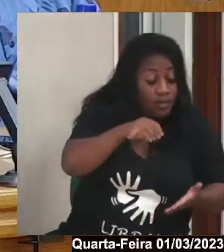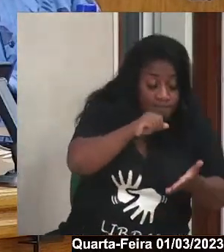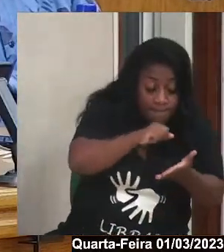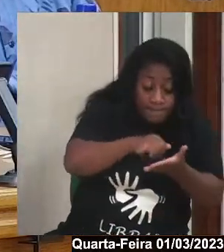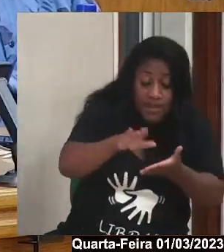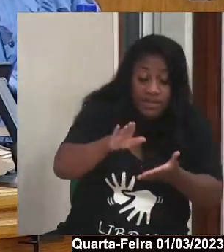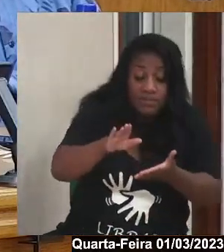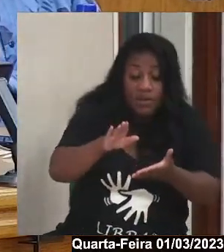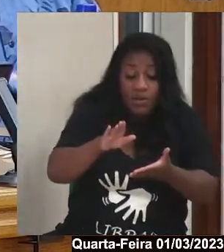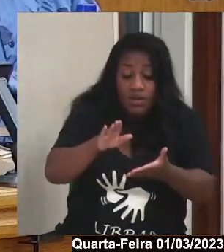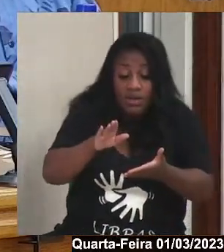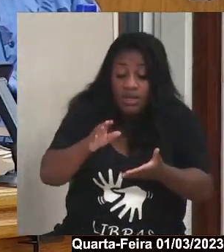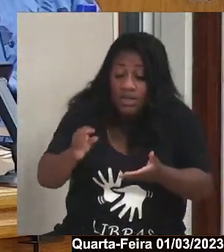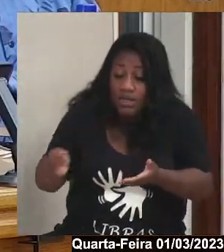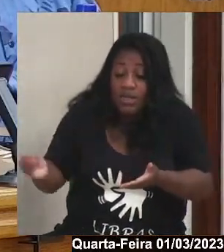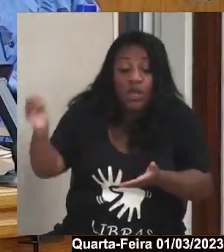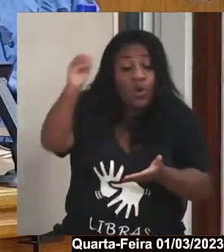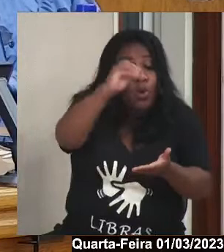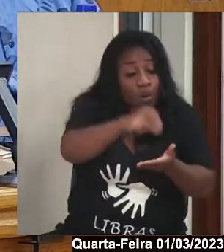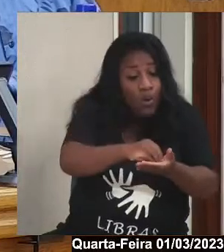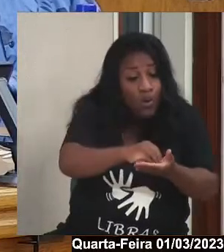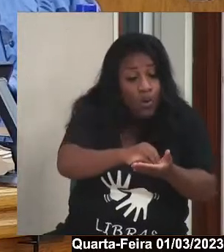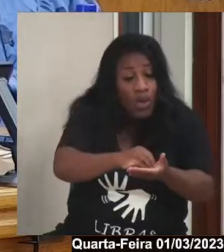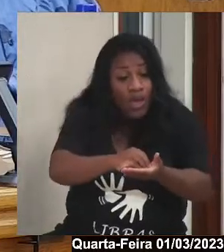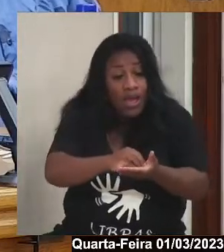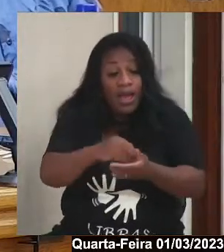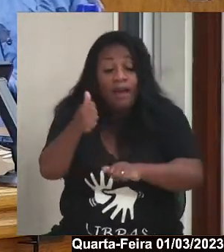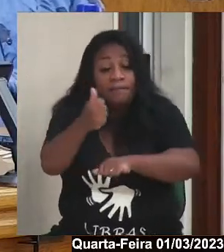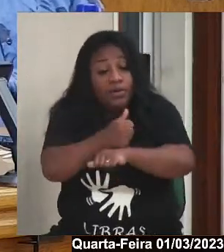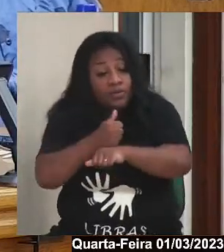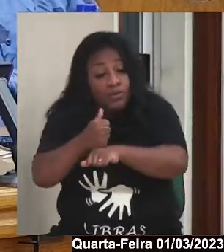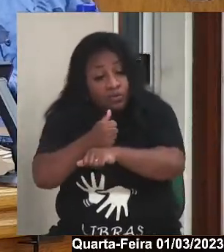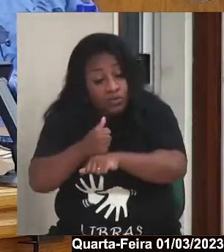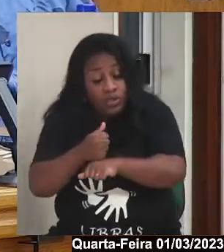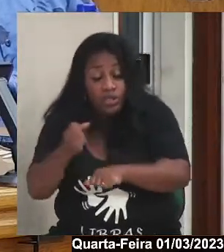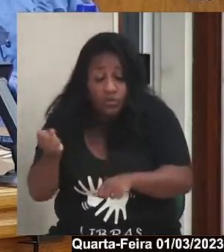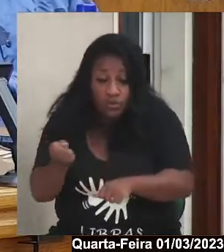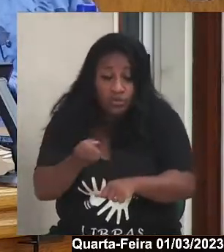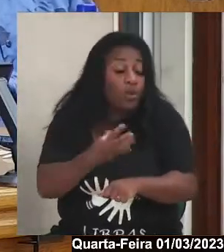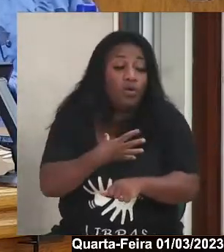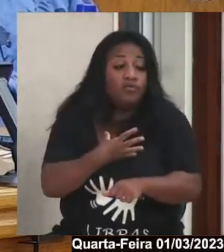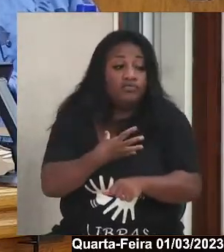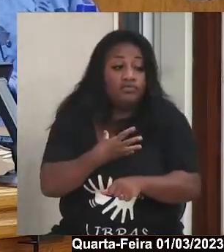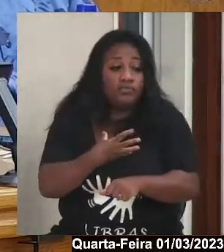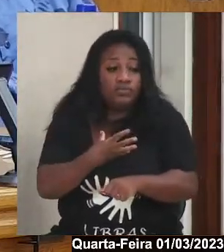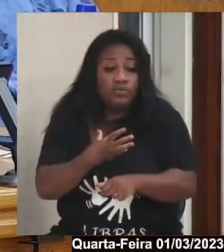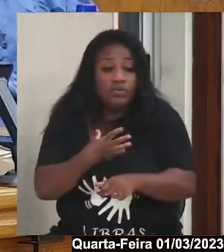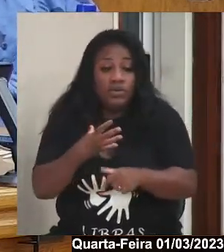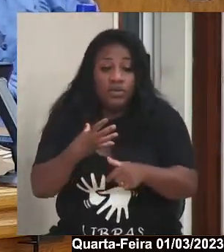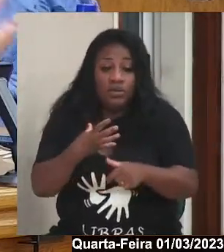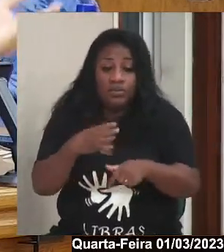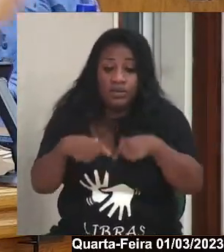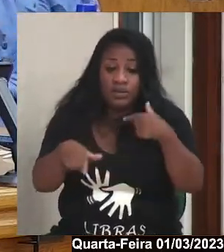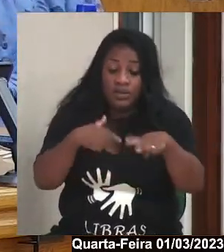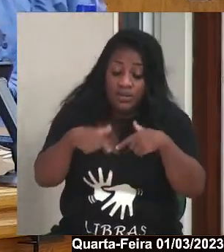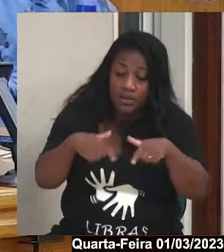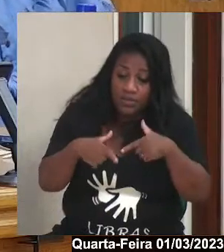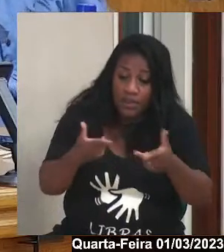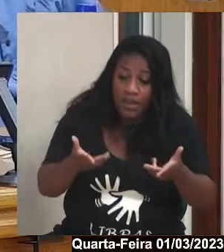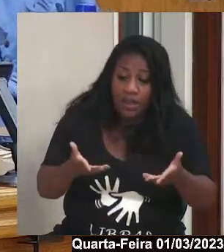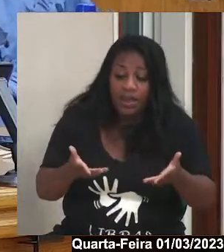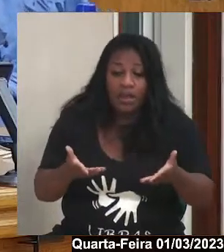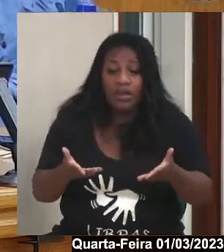nada, vai dizer, não fez nada. Então, na verdade, essa briga não é uma briga